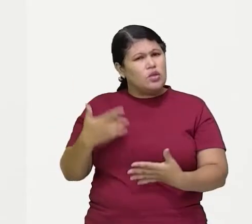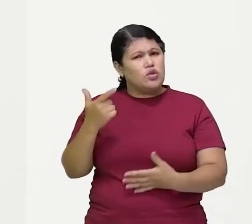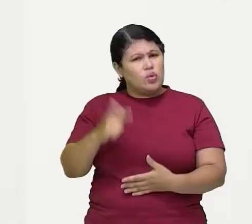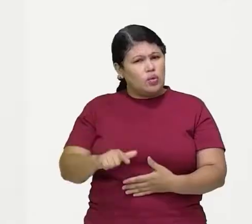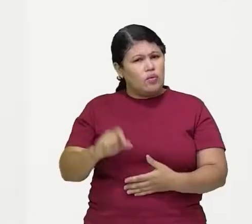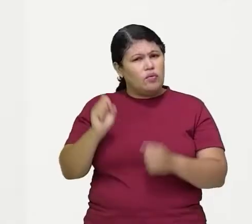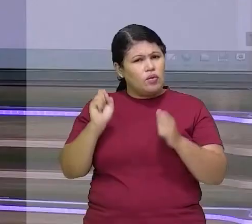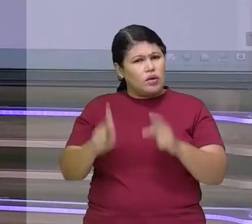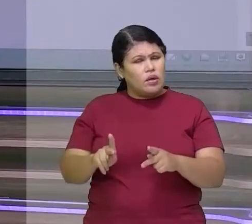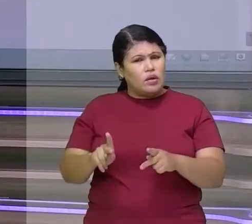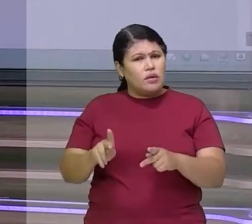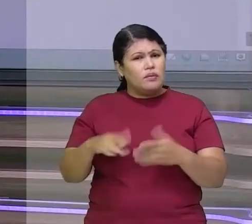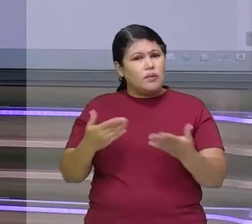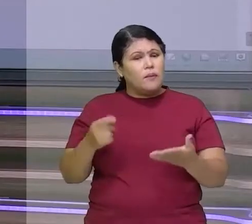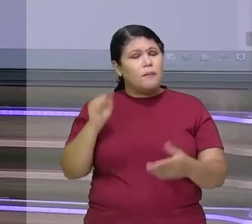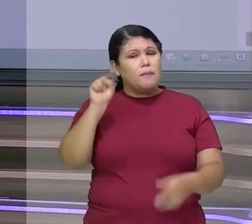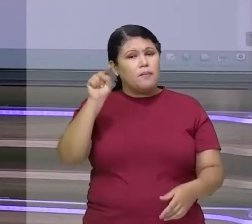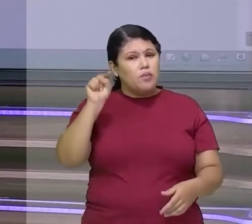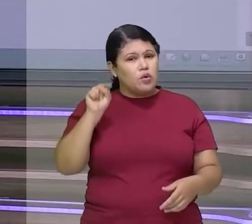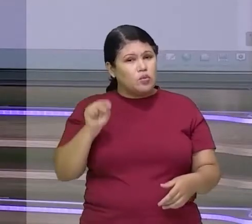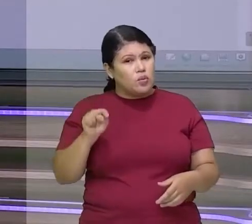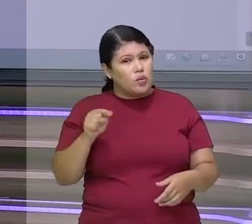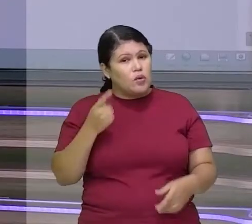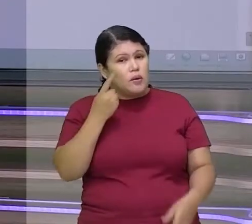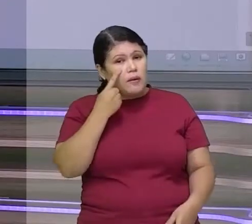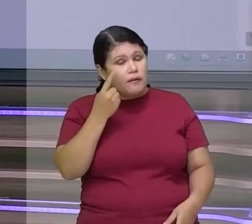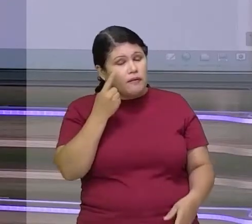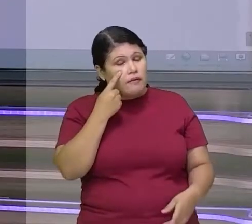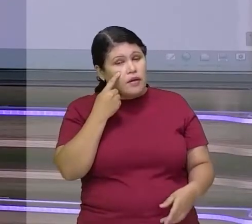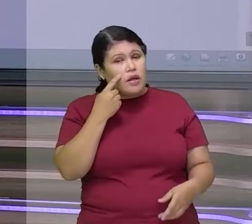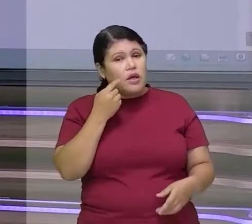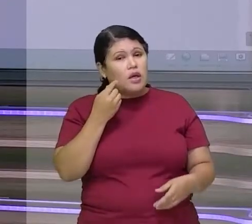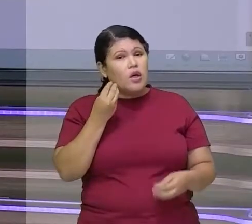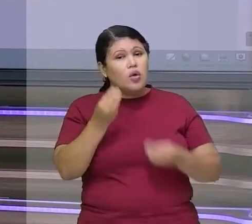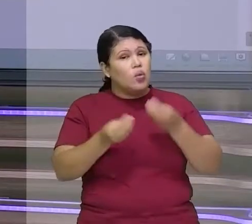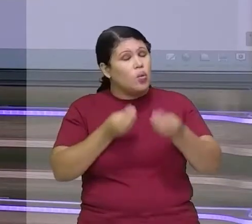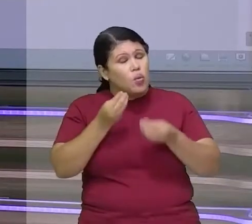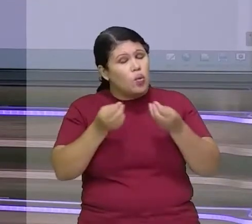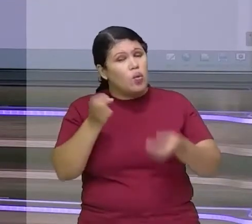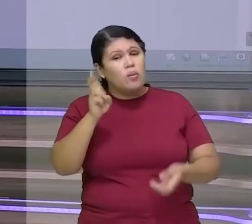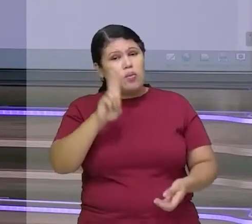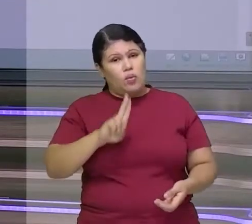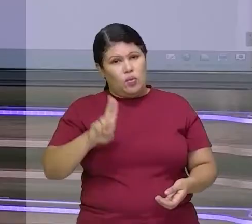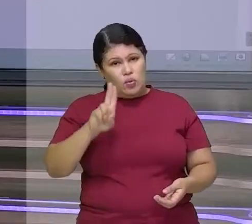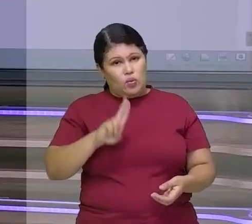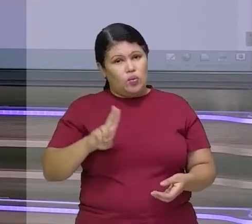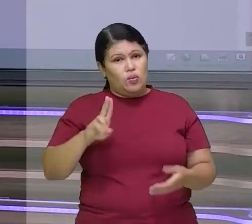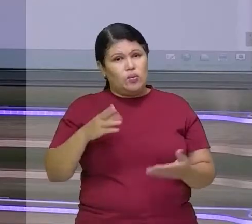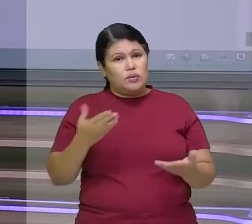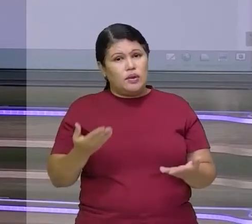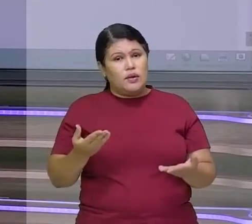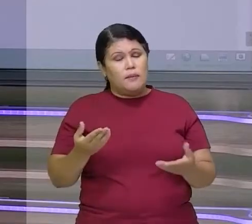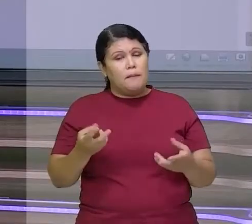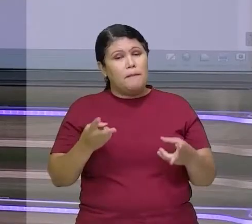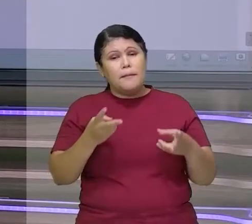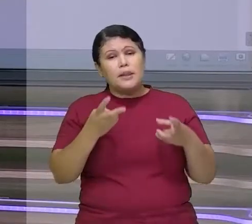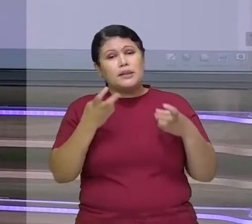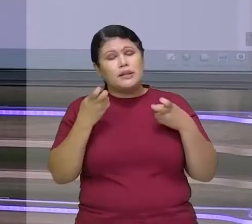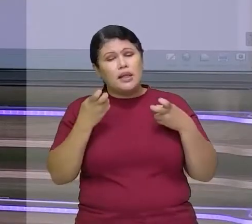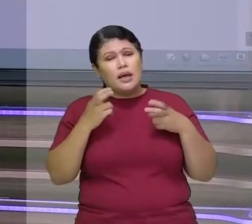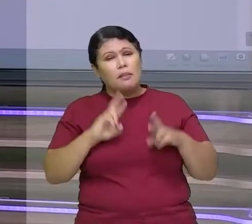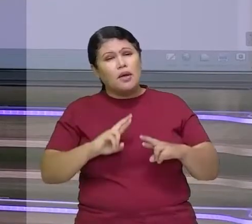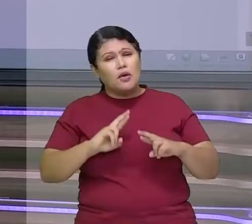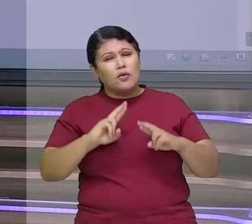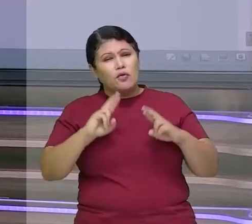deles, tá? Então, os 2 pontos, verificam quais são, qual é a utilização dele, percebam